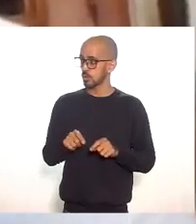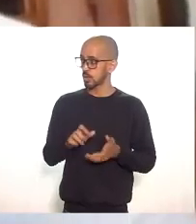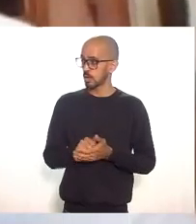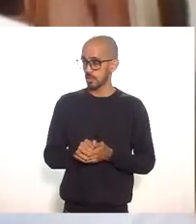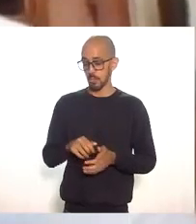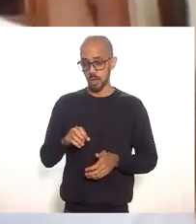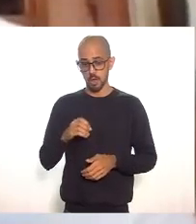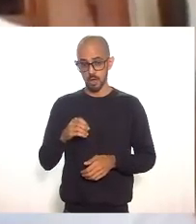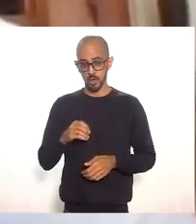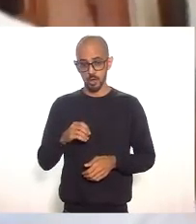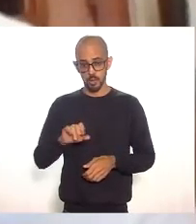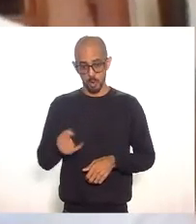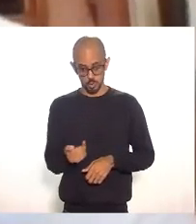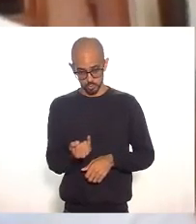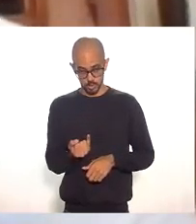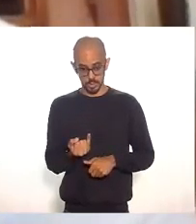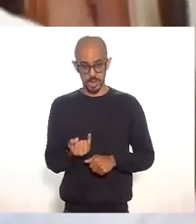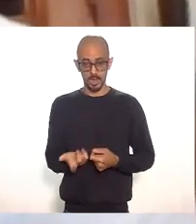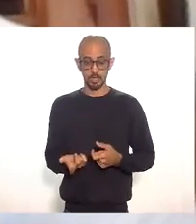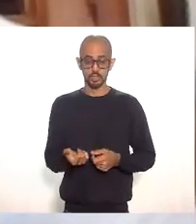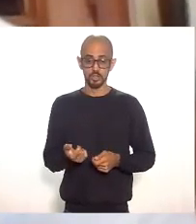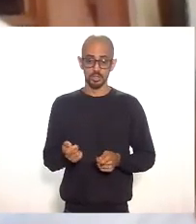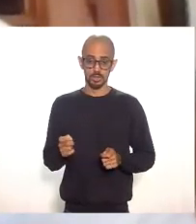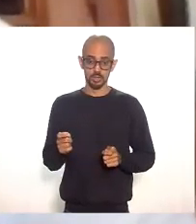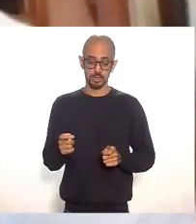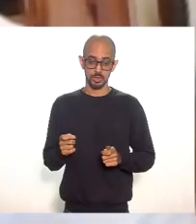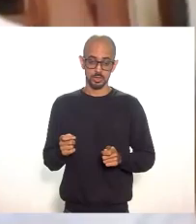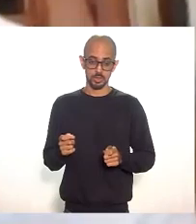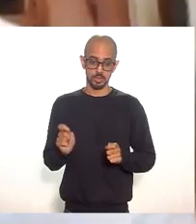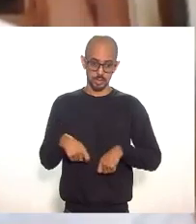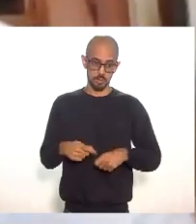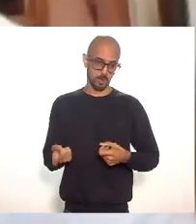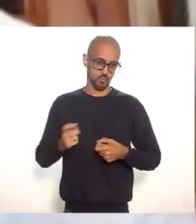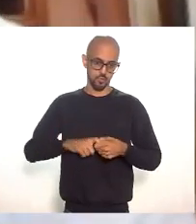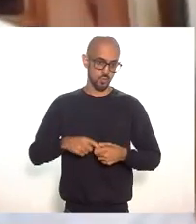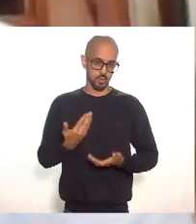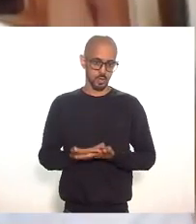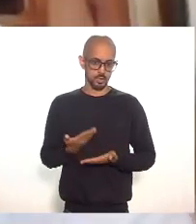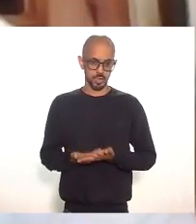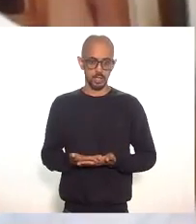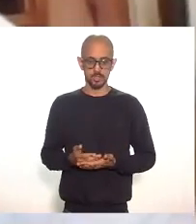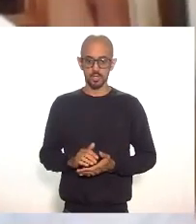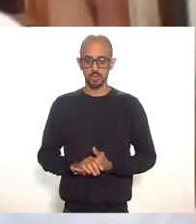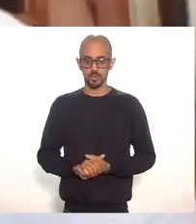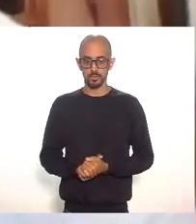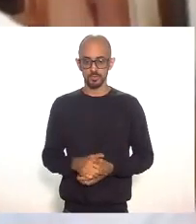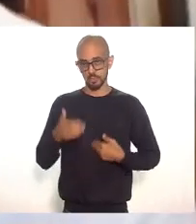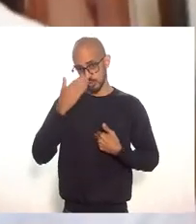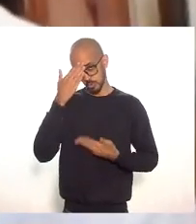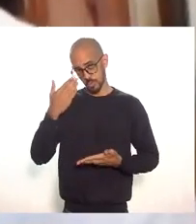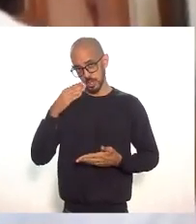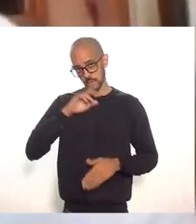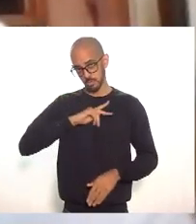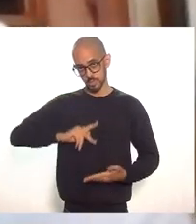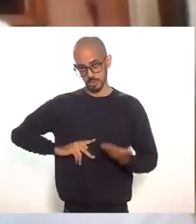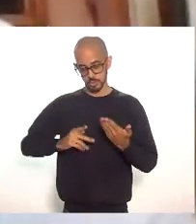vai ser uma oportunidade muito grande que as crianças vão ter de estar retornando às salas de aula, tá bom? Muito obrigado aí,